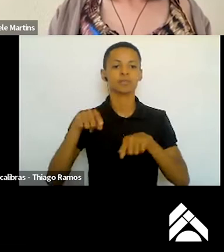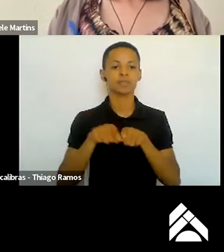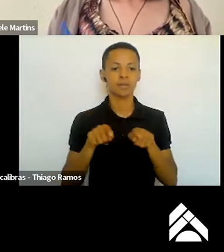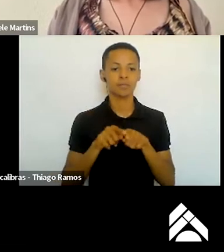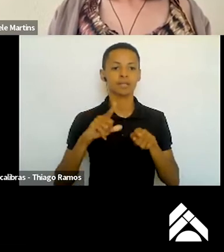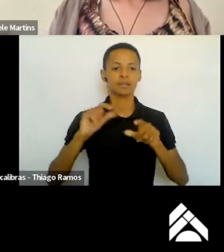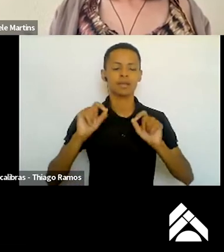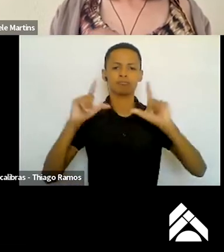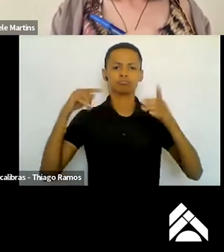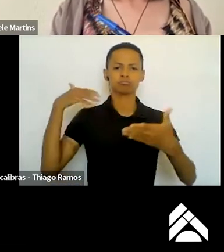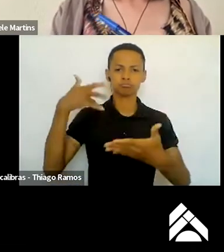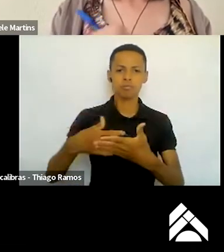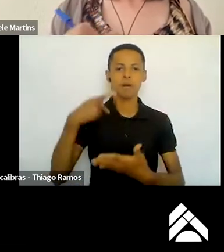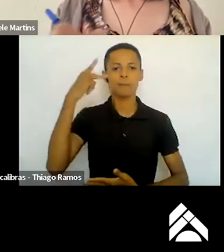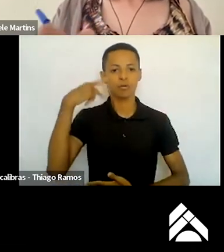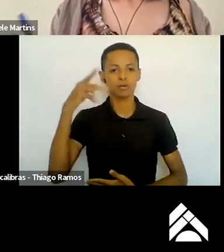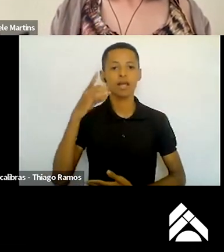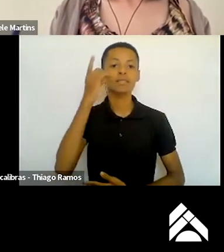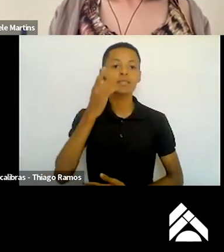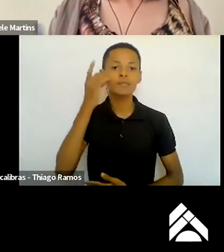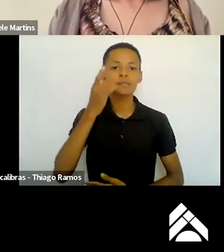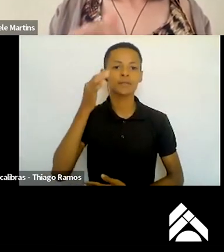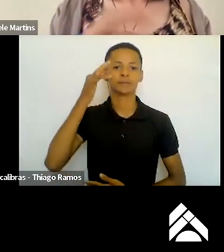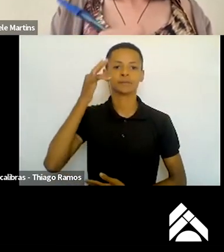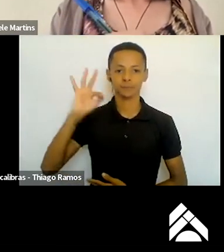carreira política como deputado federal.